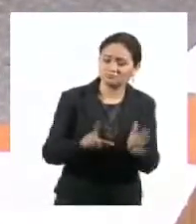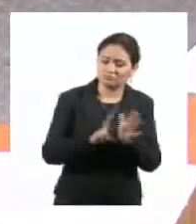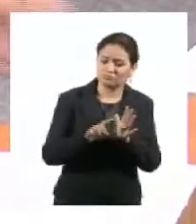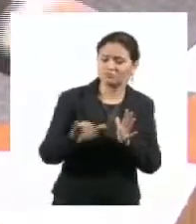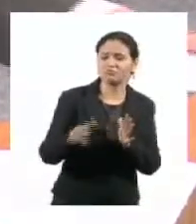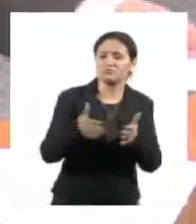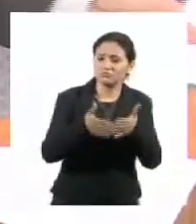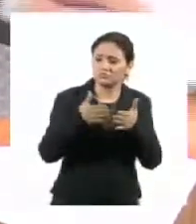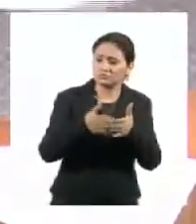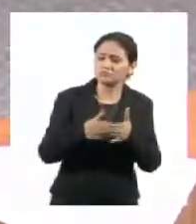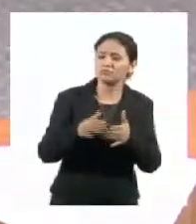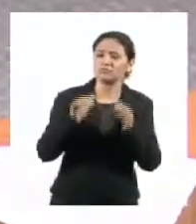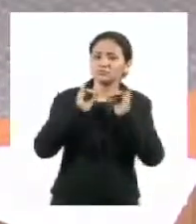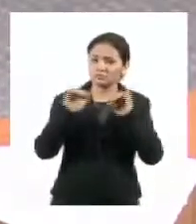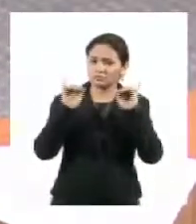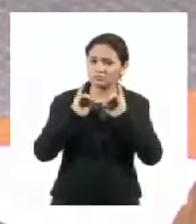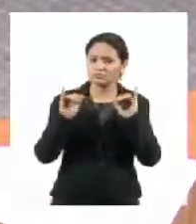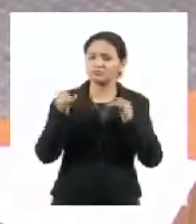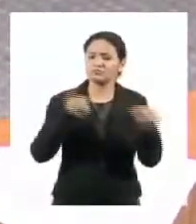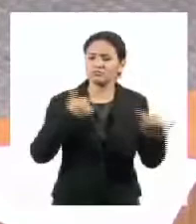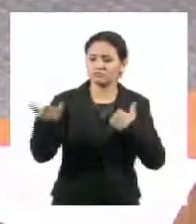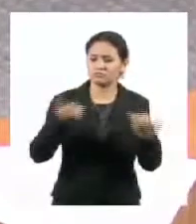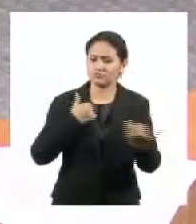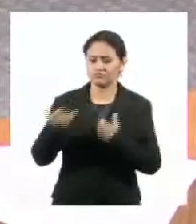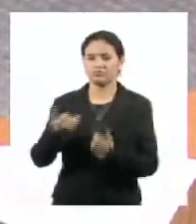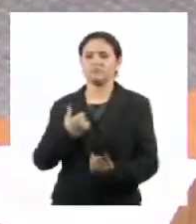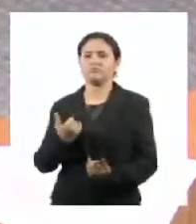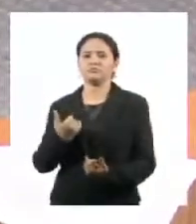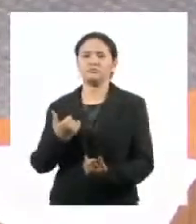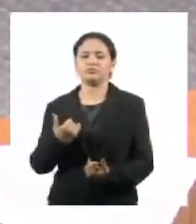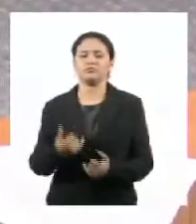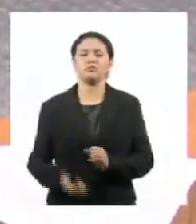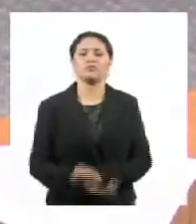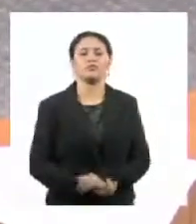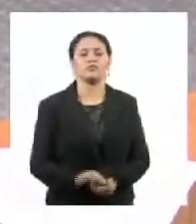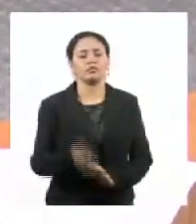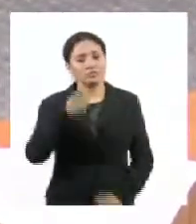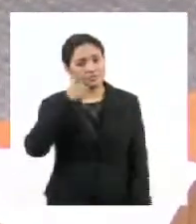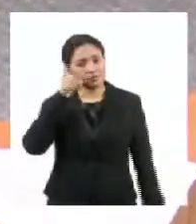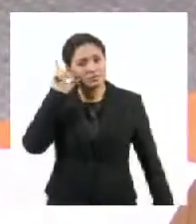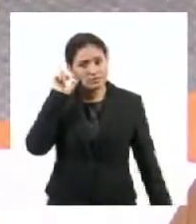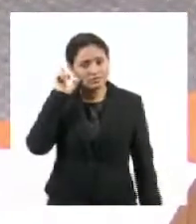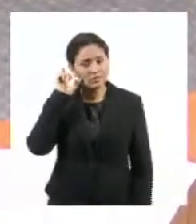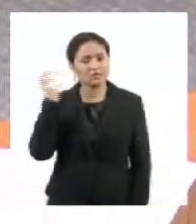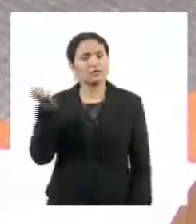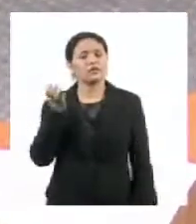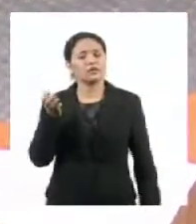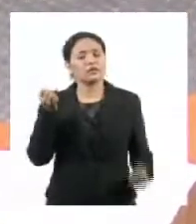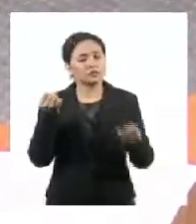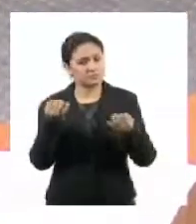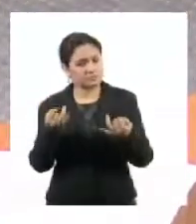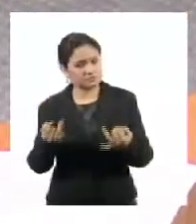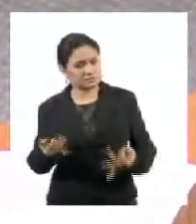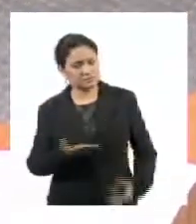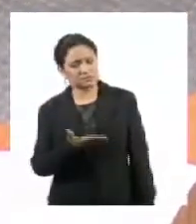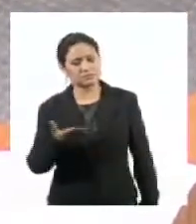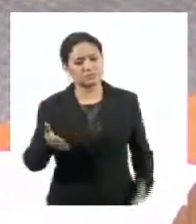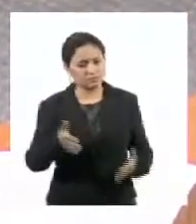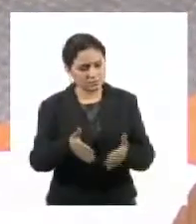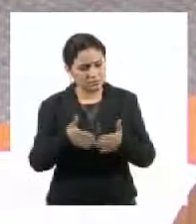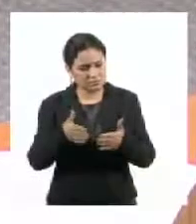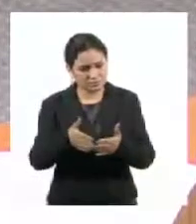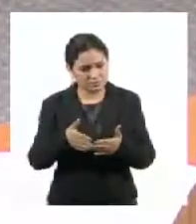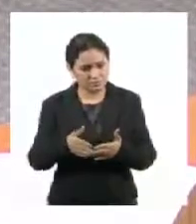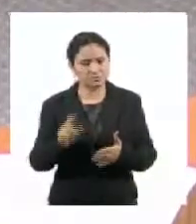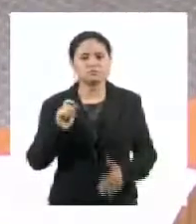solicitamos informações e, como encaminhamentos da audiência de ontem, eu quero relatar para os senhores, solicitamos